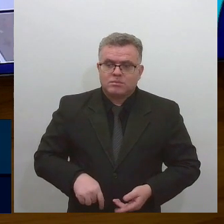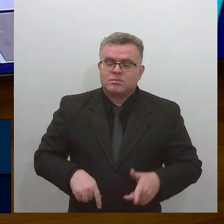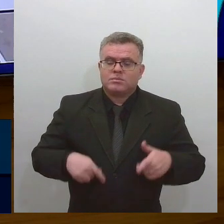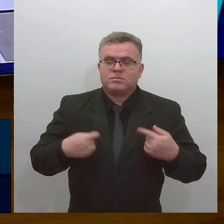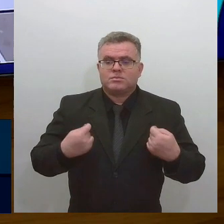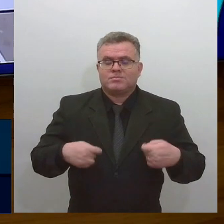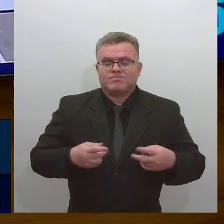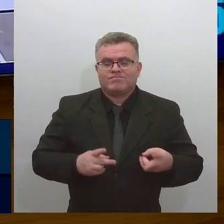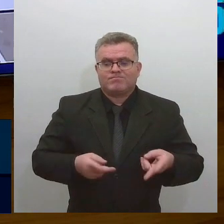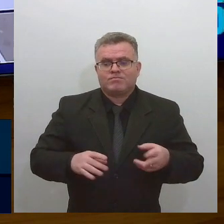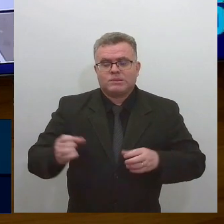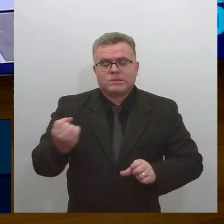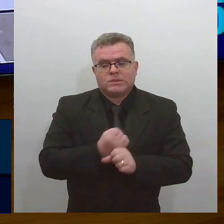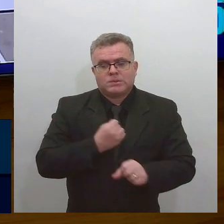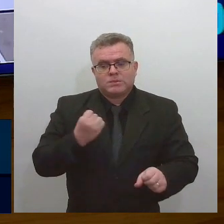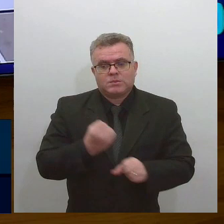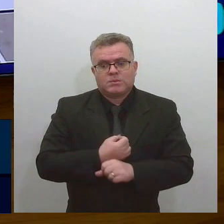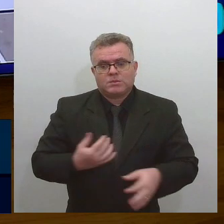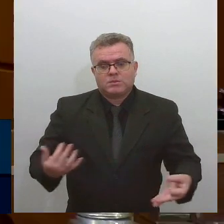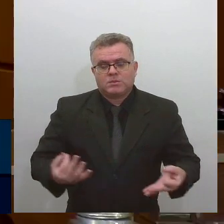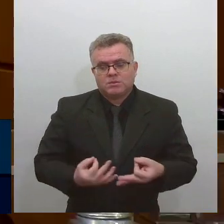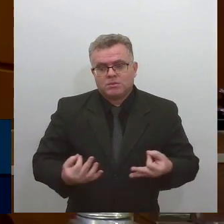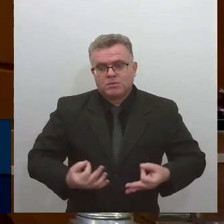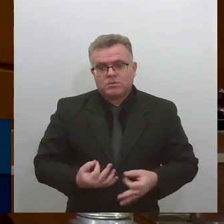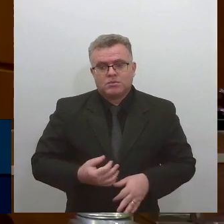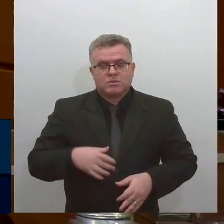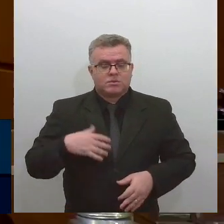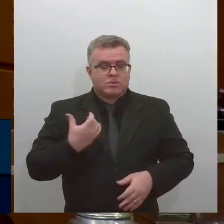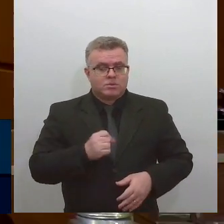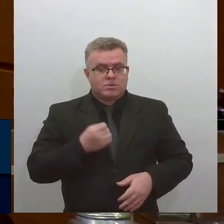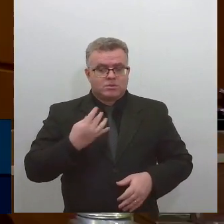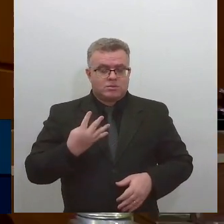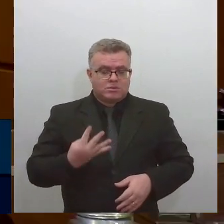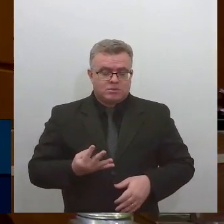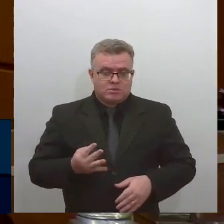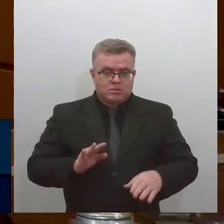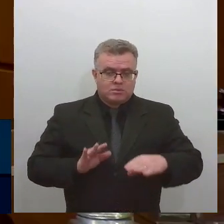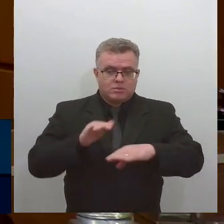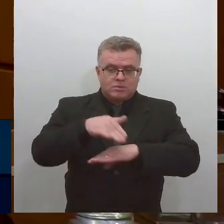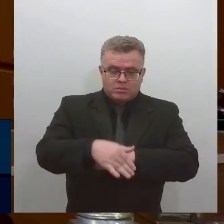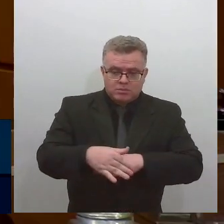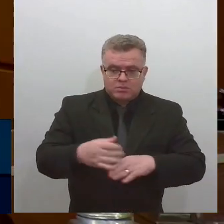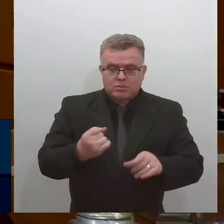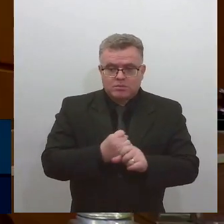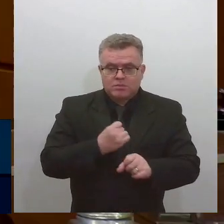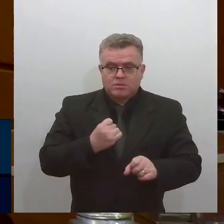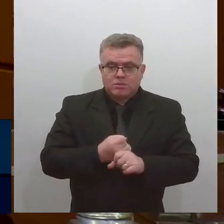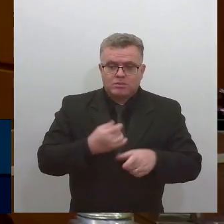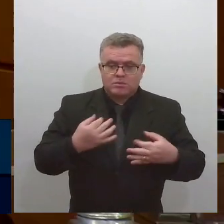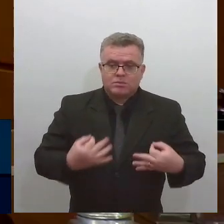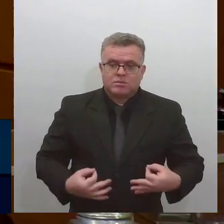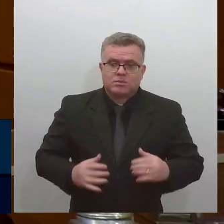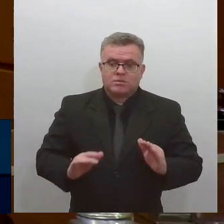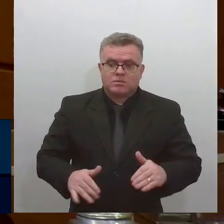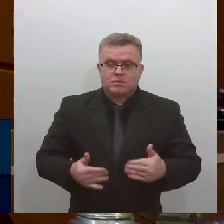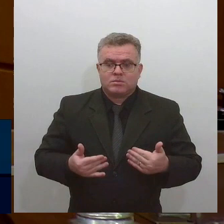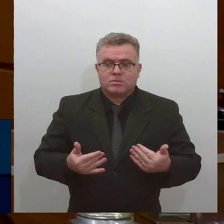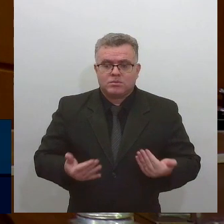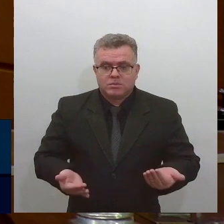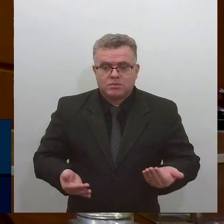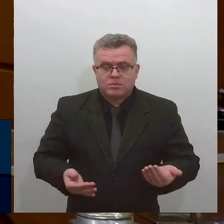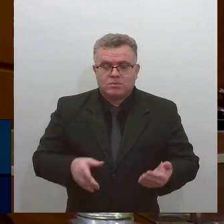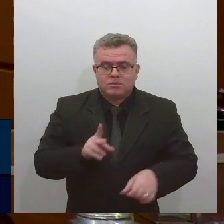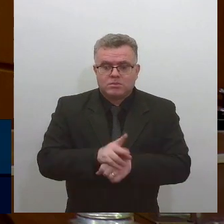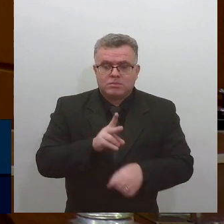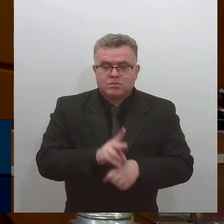84 Pontes Deputado guaribal 84 Pontes que a gente precisa fazer a manutenção a restauração e algumas